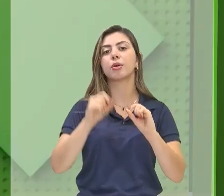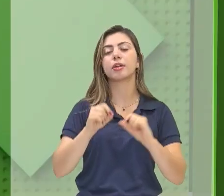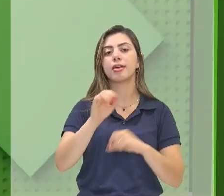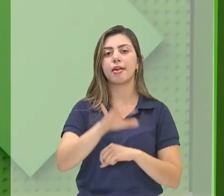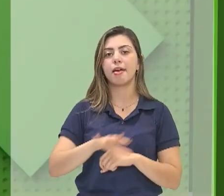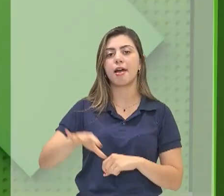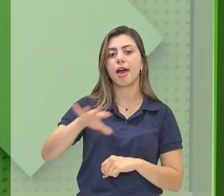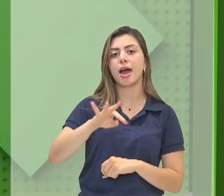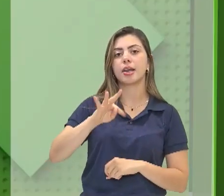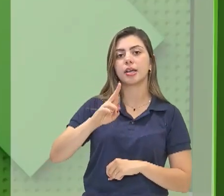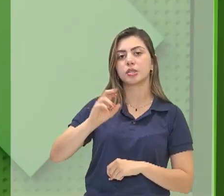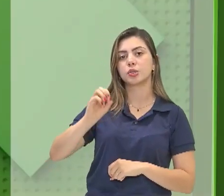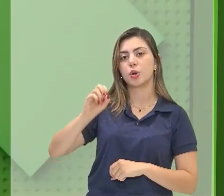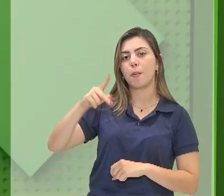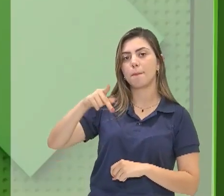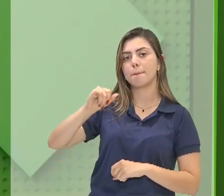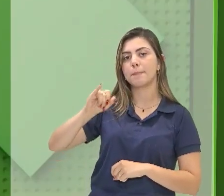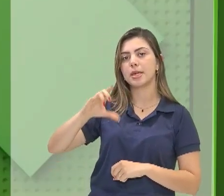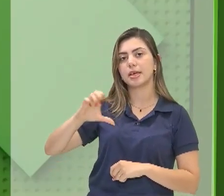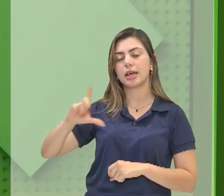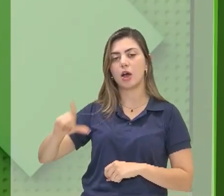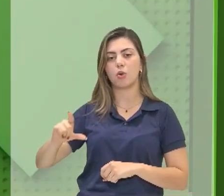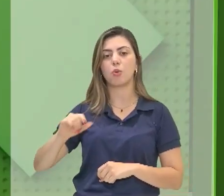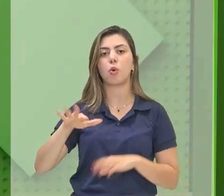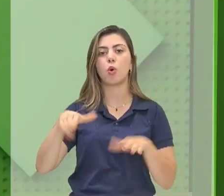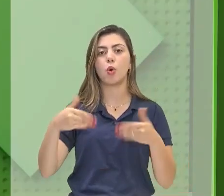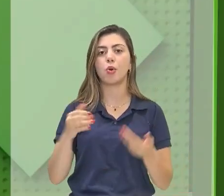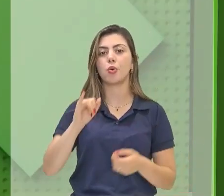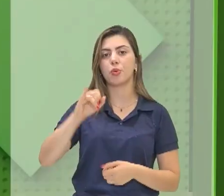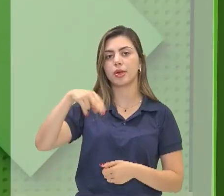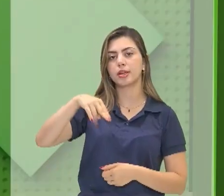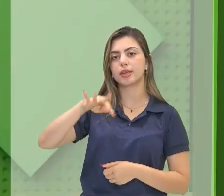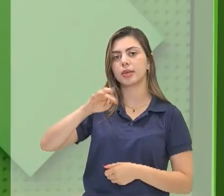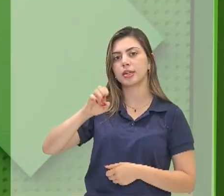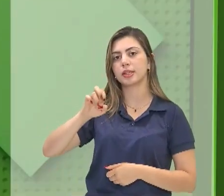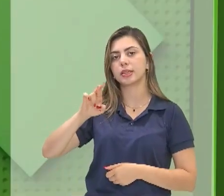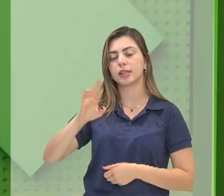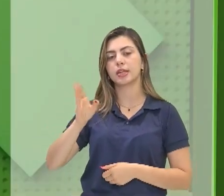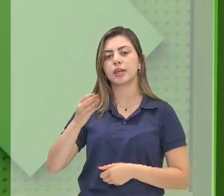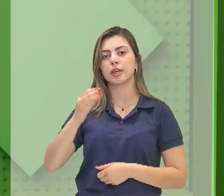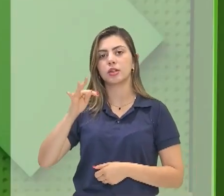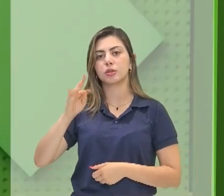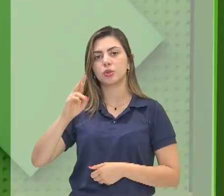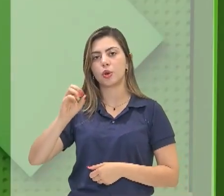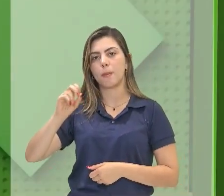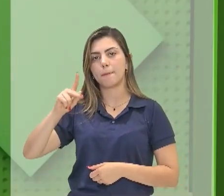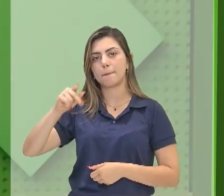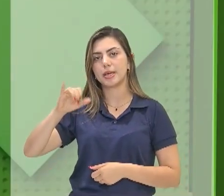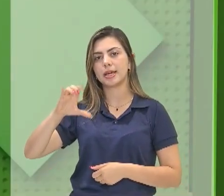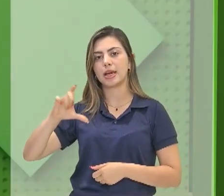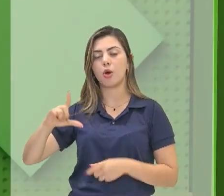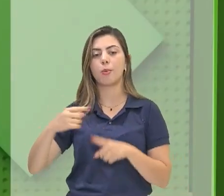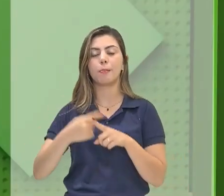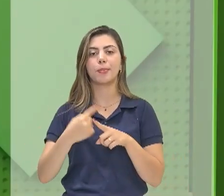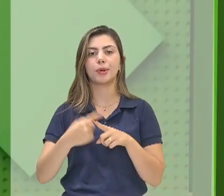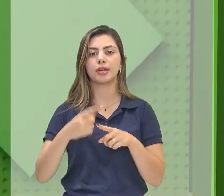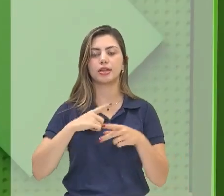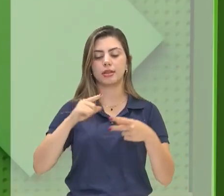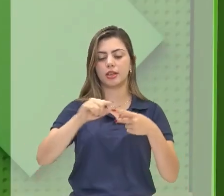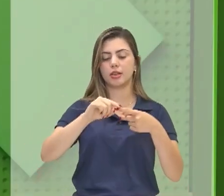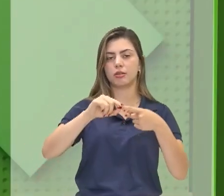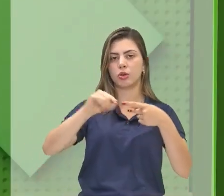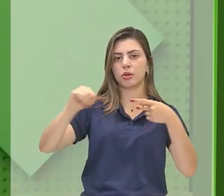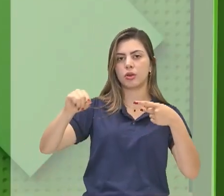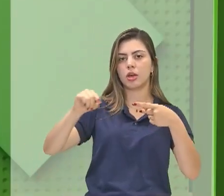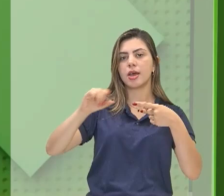ou intertropical. Intertropical por quê? Porque está entre o Trópico de Câncer, que é o trópico que está ao norte,